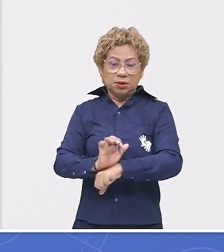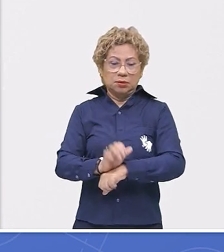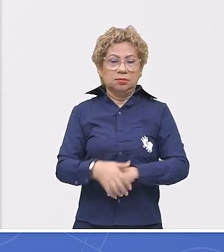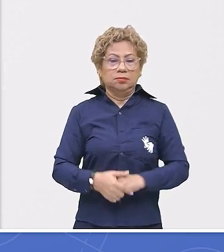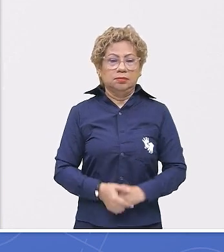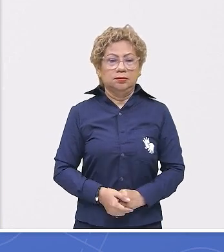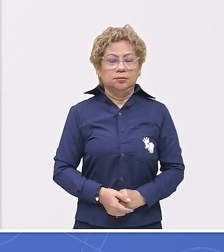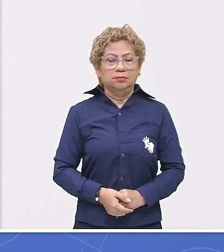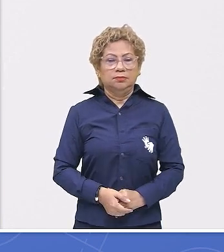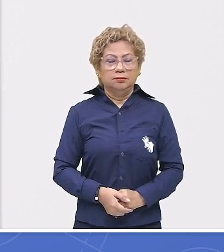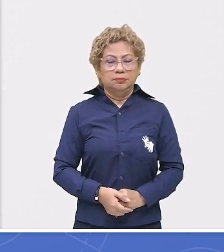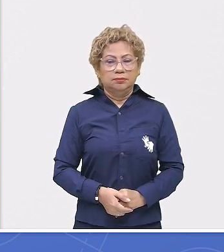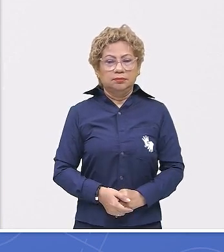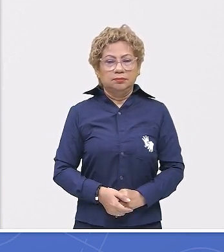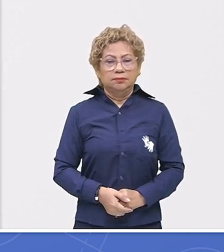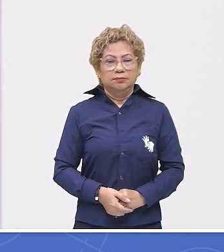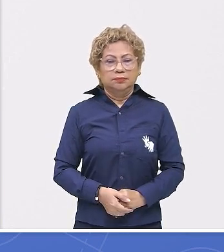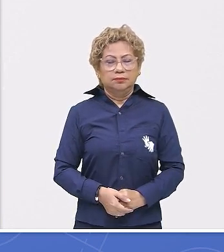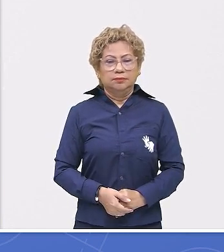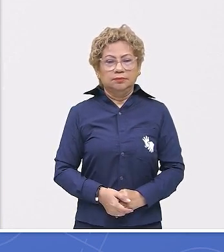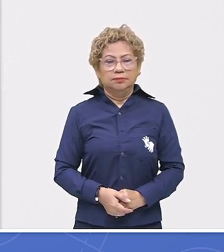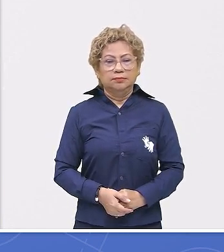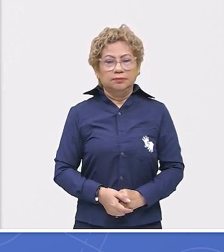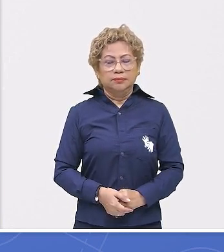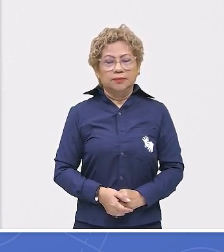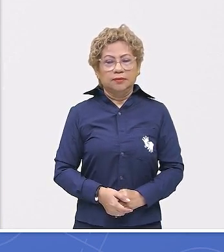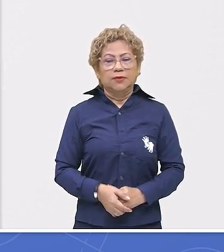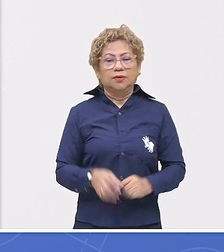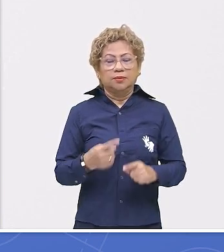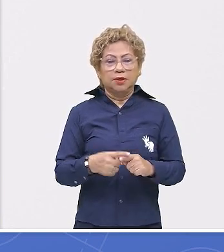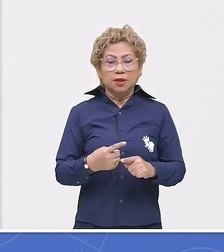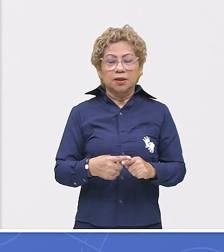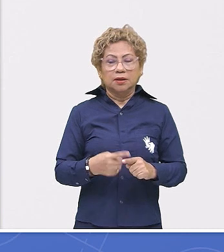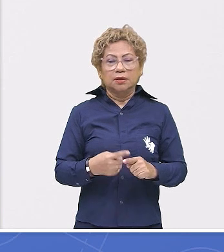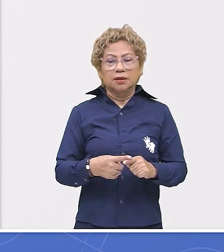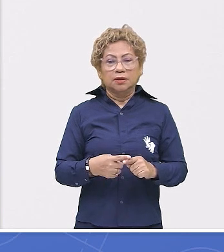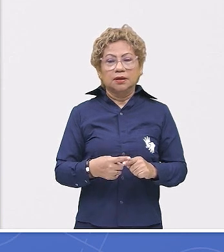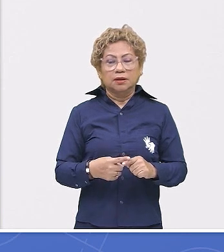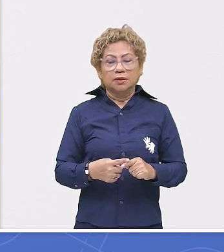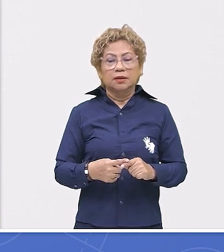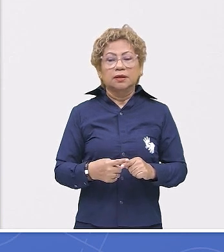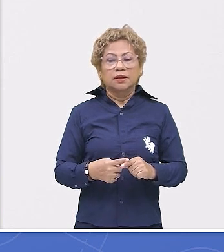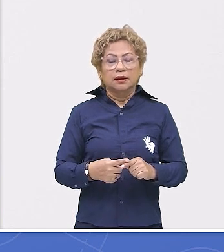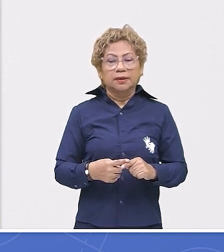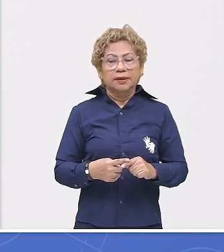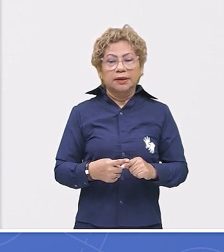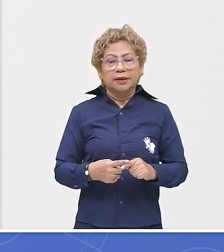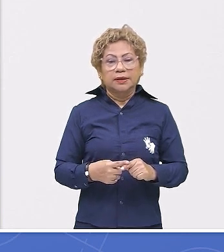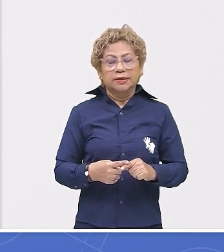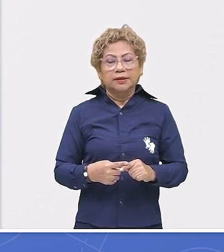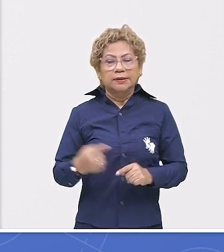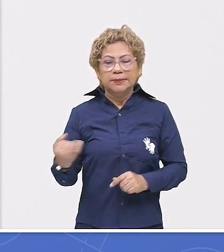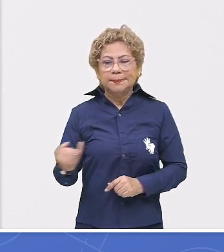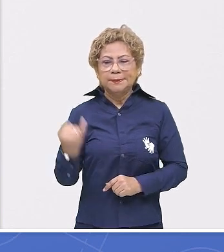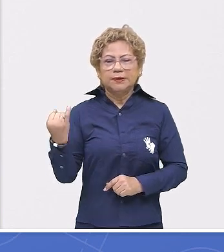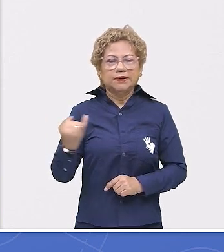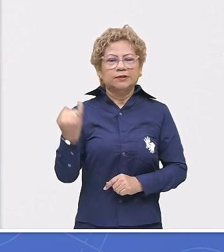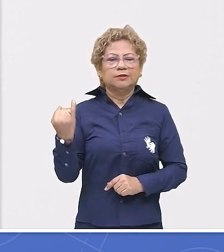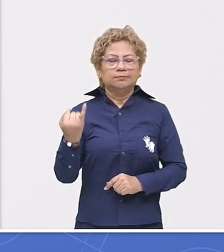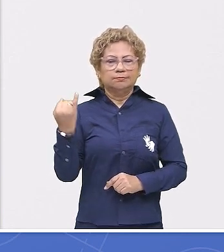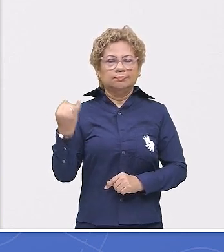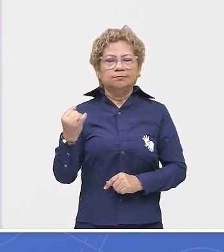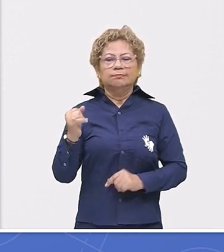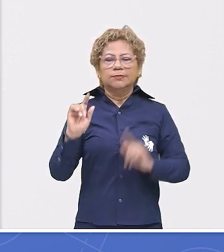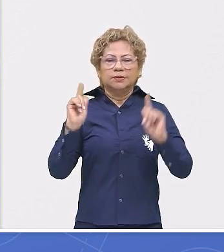aspecto geofísico do nosso planeta Terra. Então, eu quero saber qual vai ser esse fator territorial e qual o